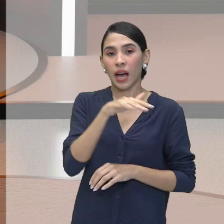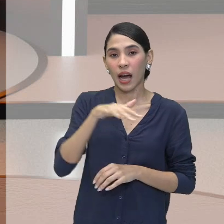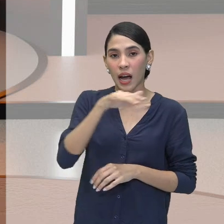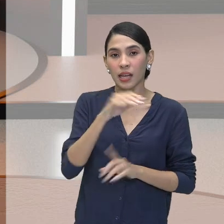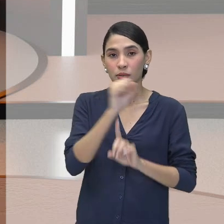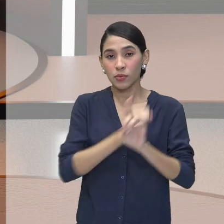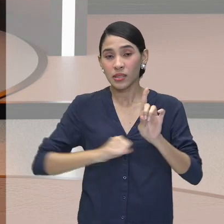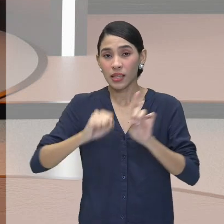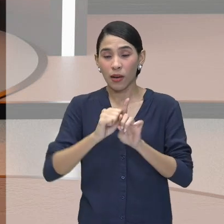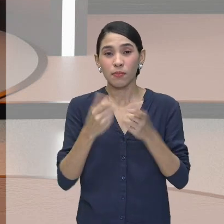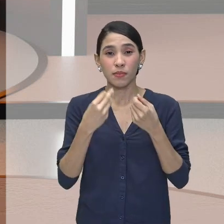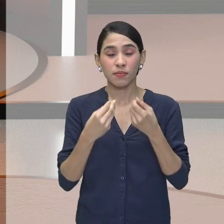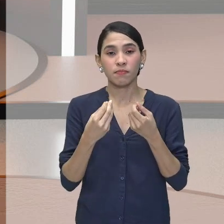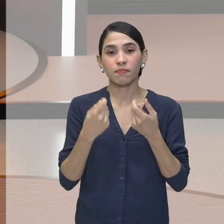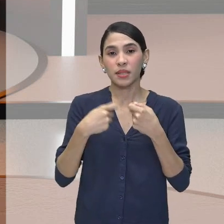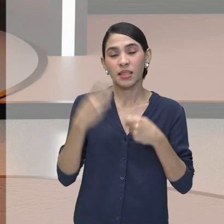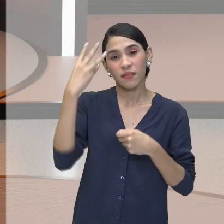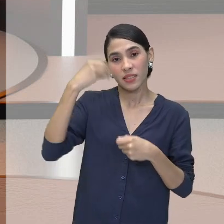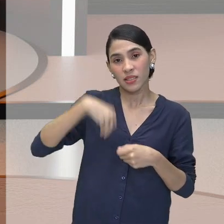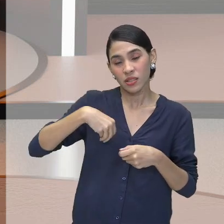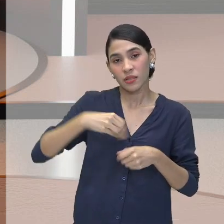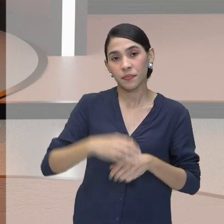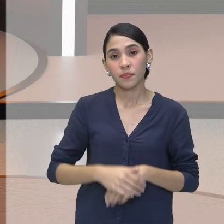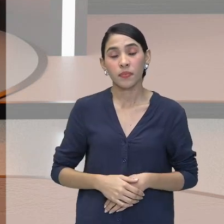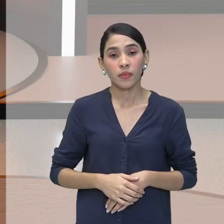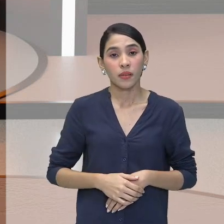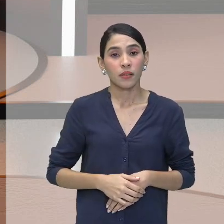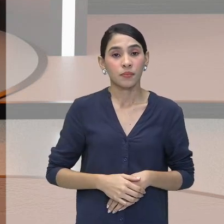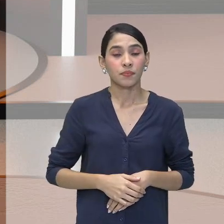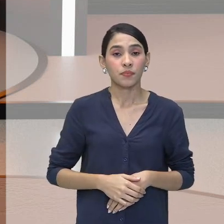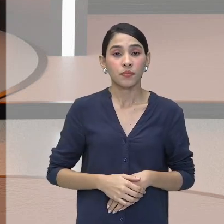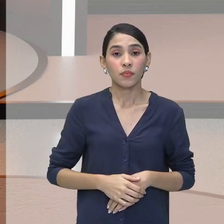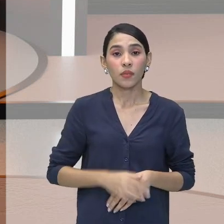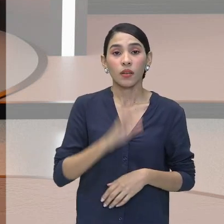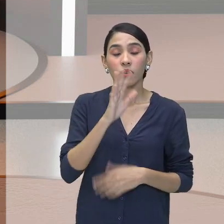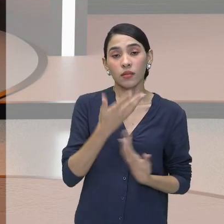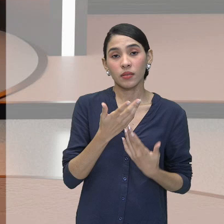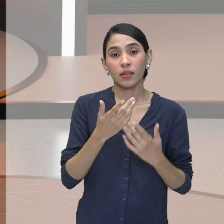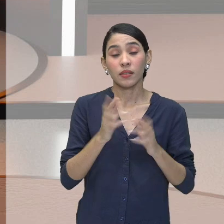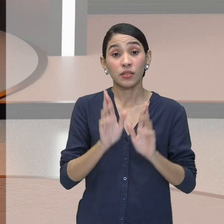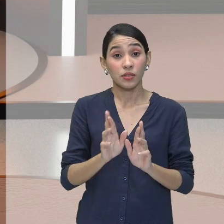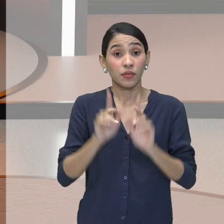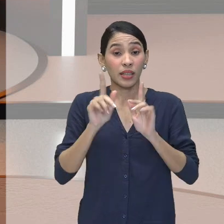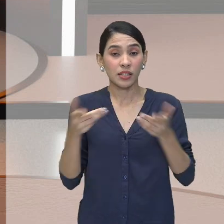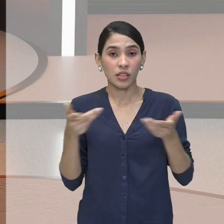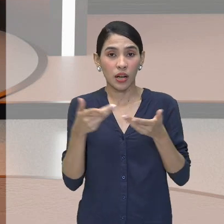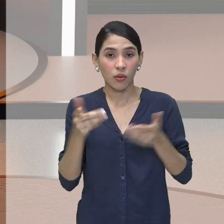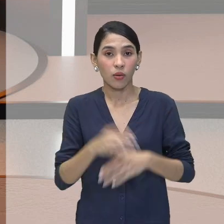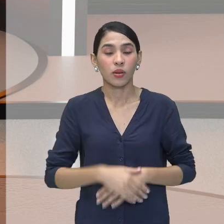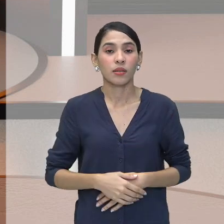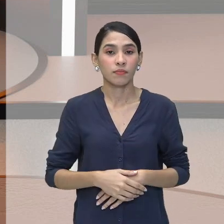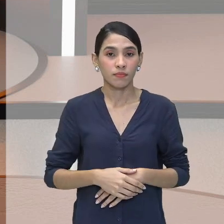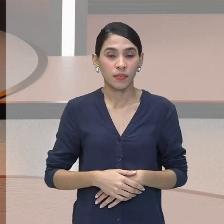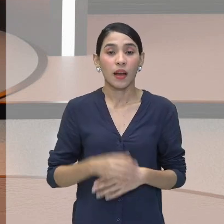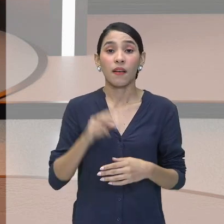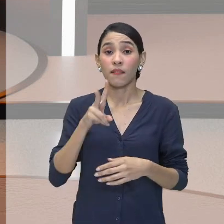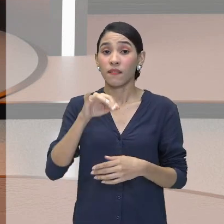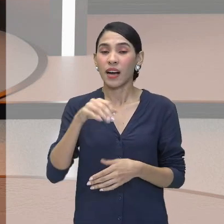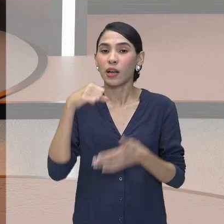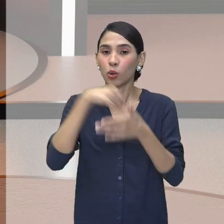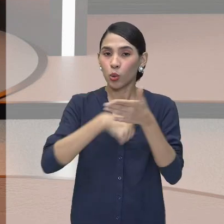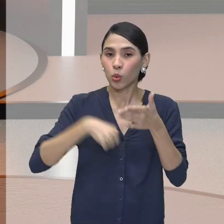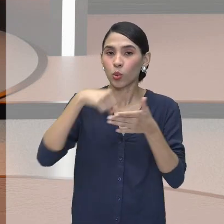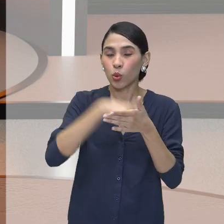mão do cargo, o Deodoro da Fonseca não vai fazer a mesma coisa, muito pelo contrário, ele vai para cima e vai buscar